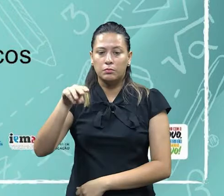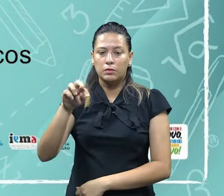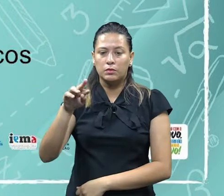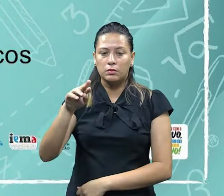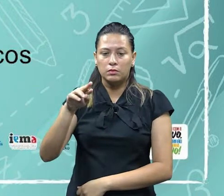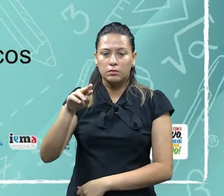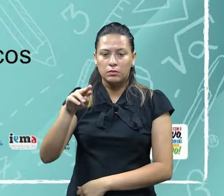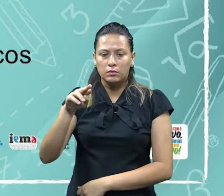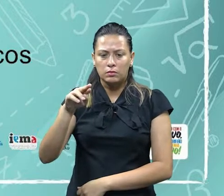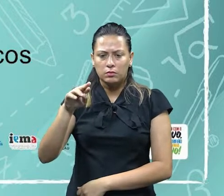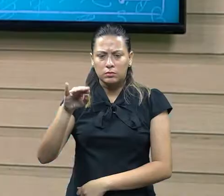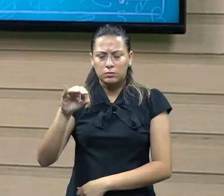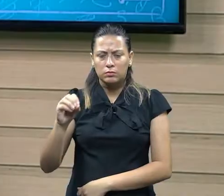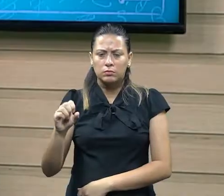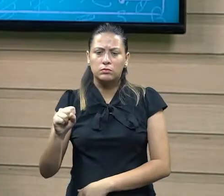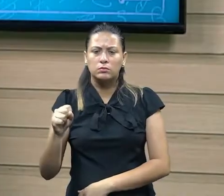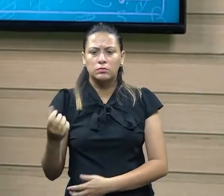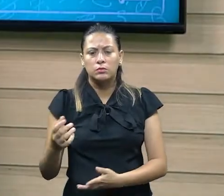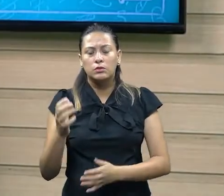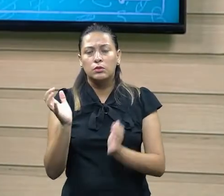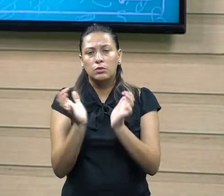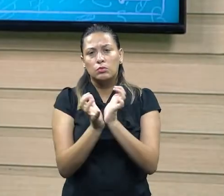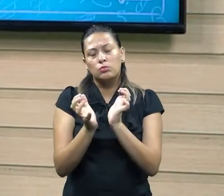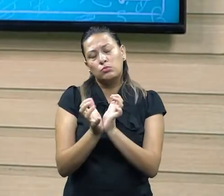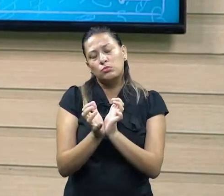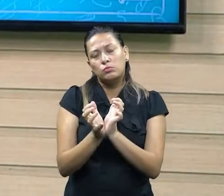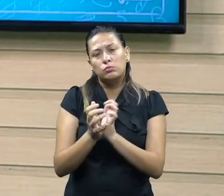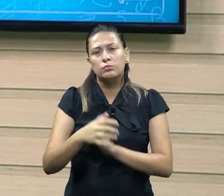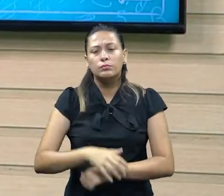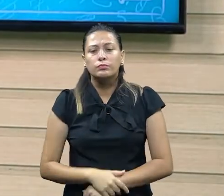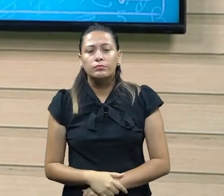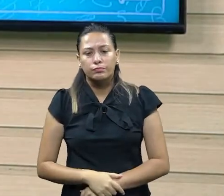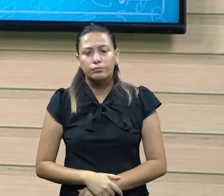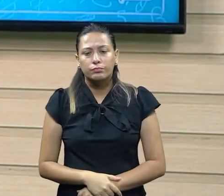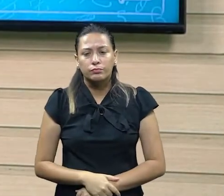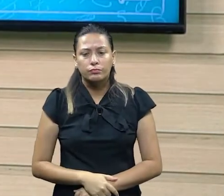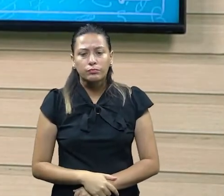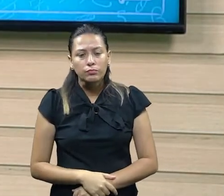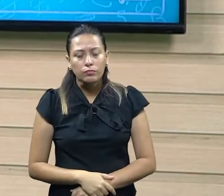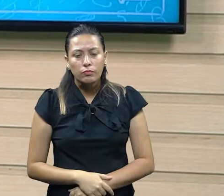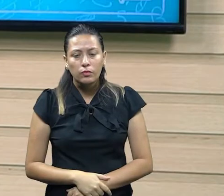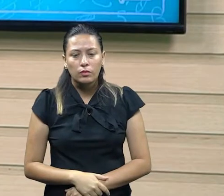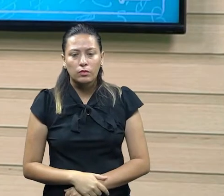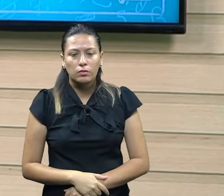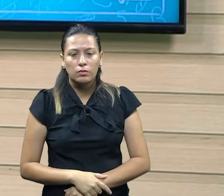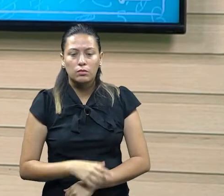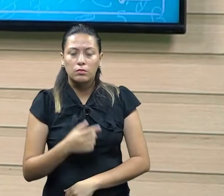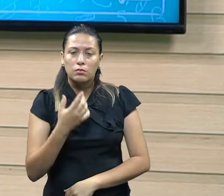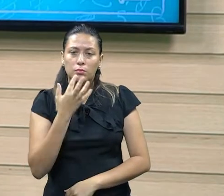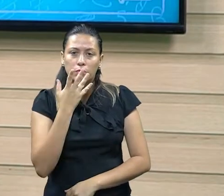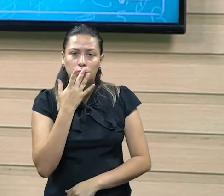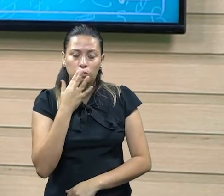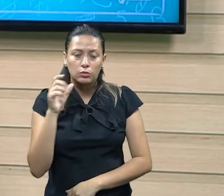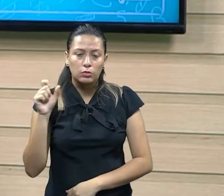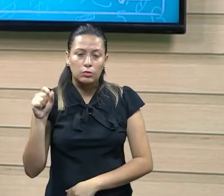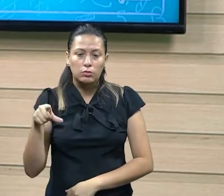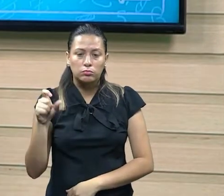de acidentes. Os riscos físicos são aqueles que podem